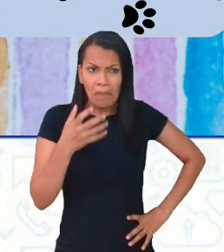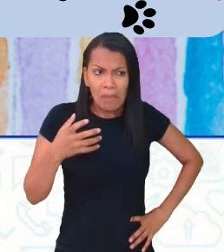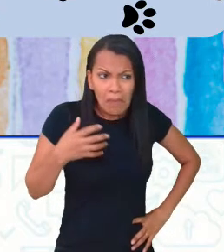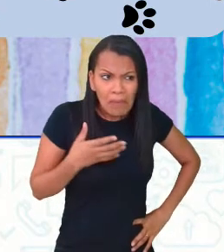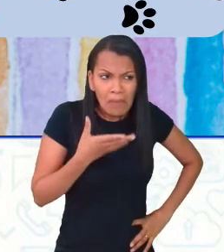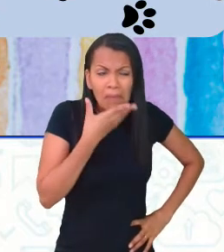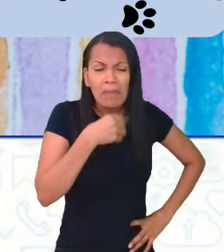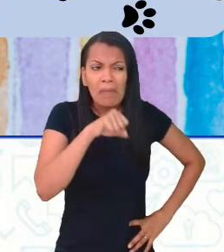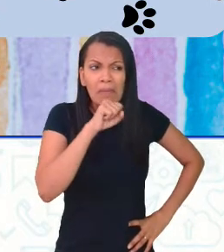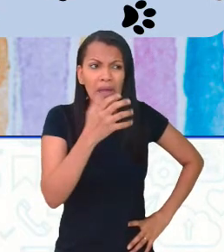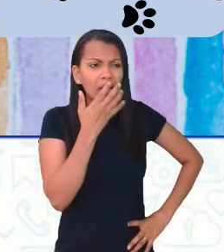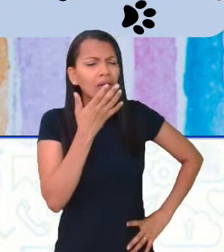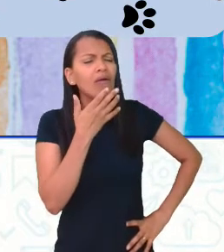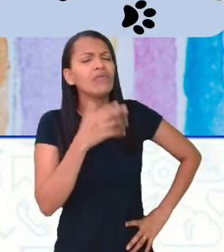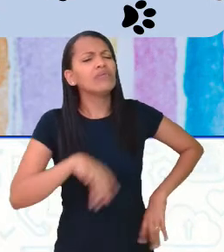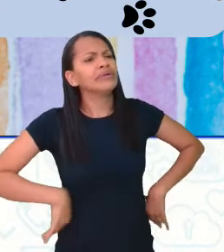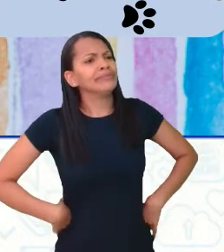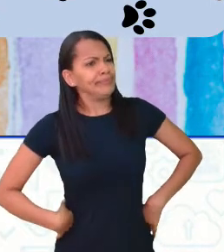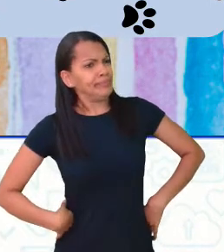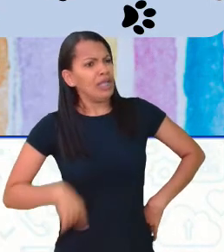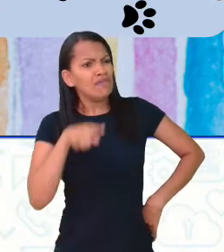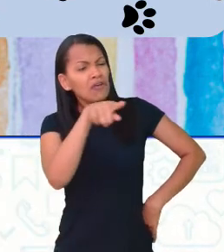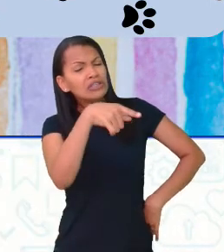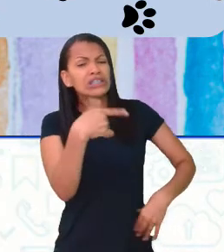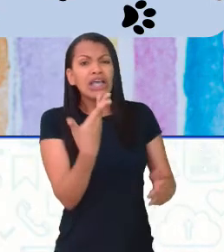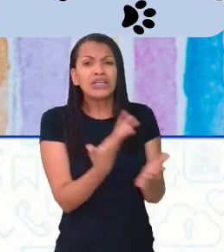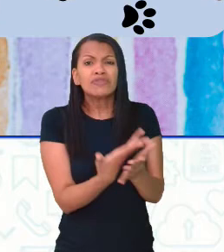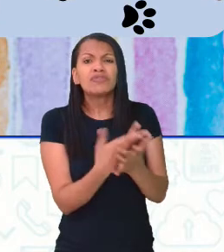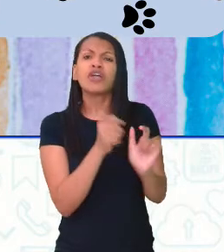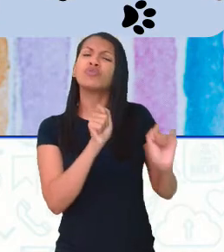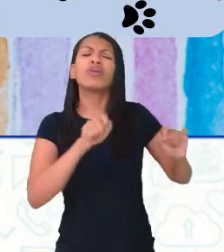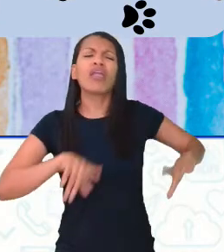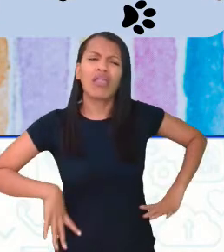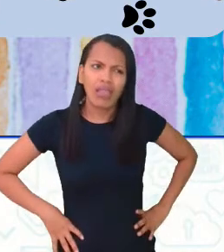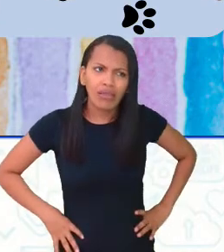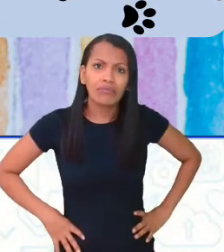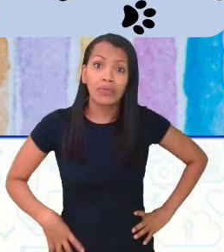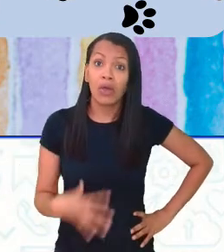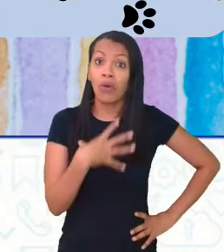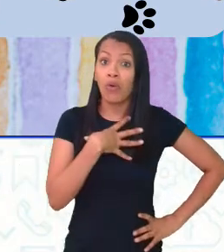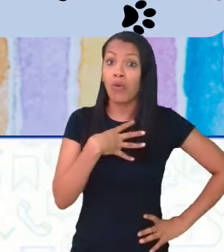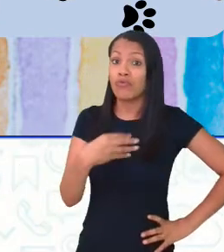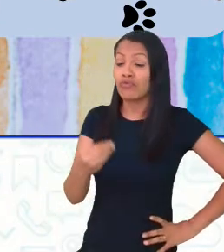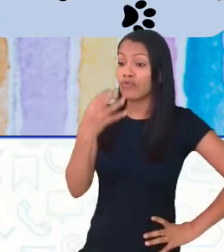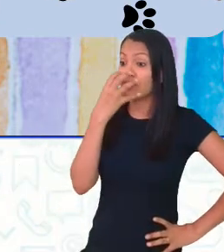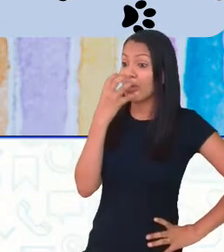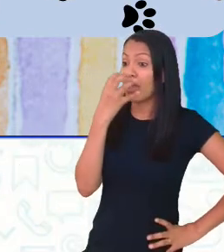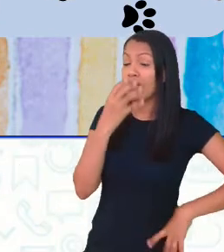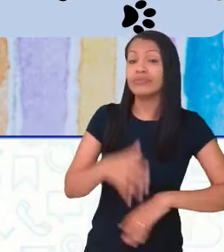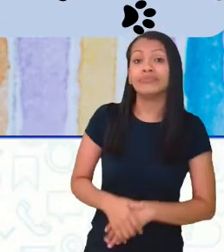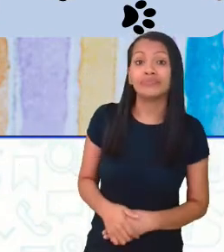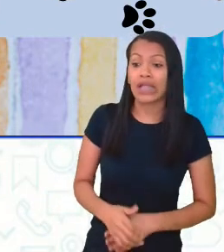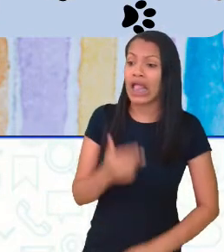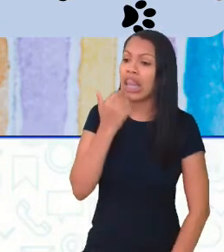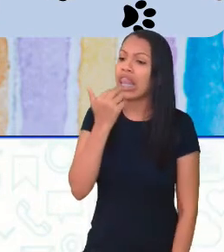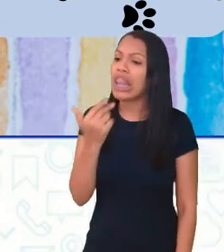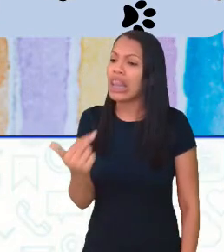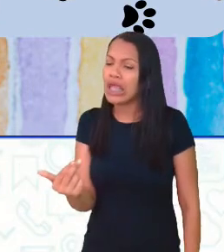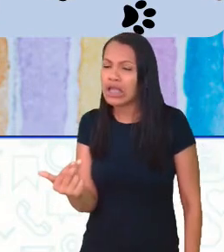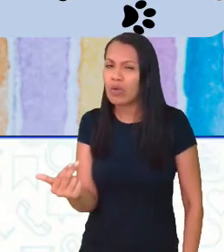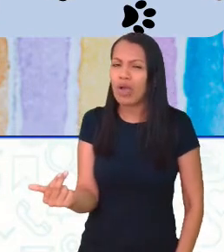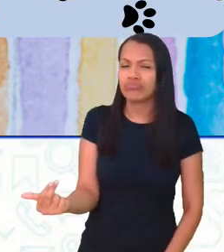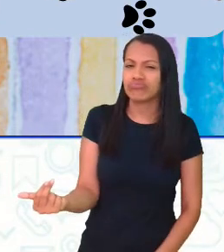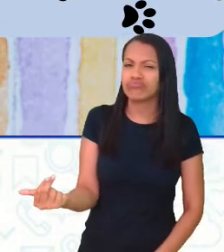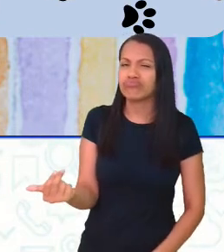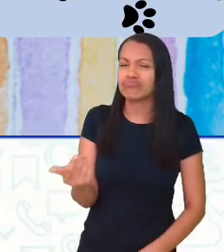afinal, o que é que você tem estudado? O filho cachorro então responde, Línguas estrangeiras. Nossa